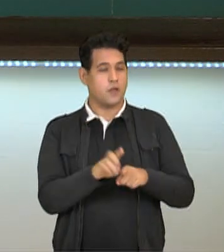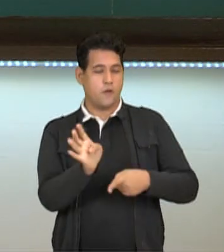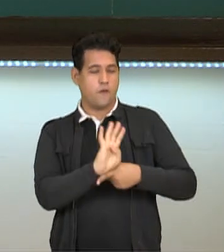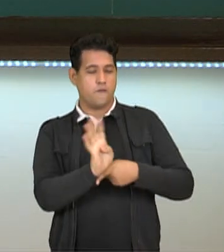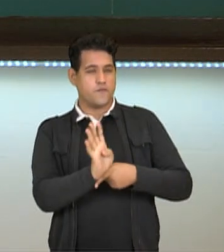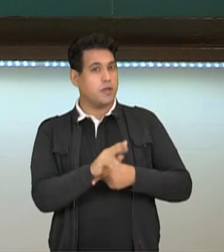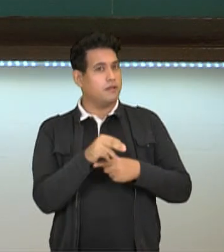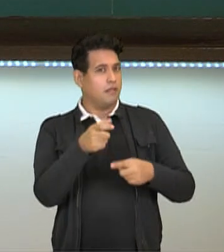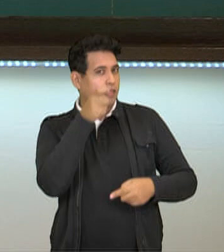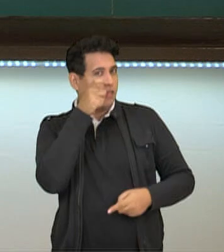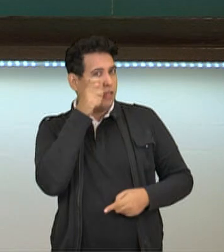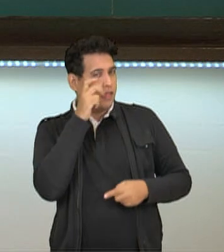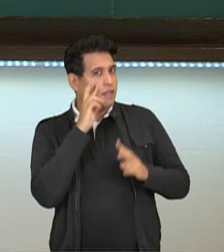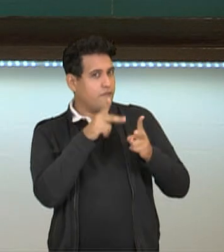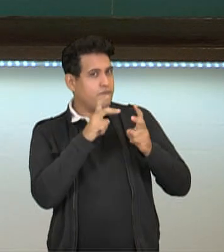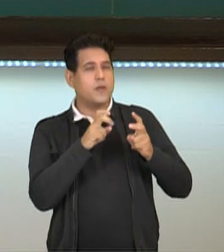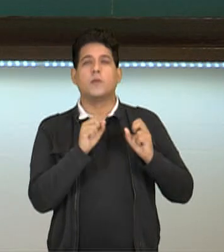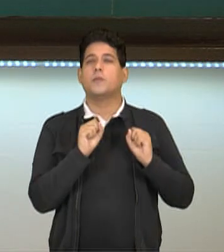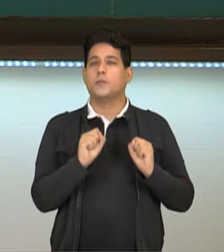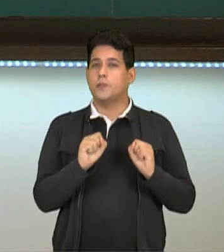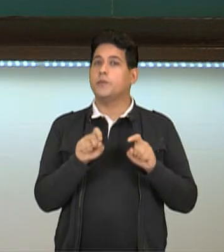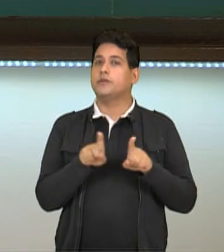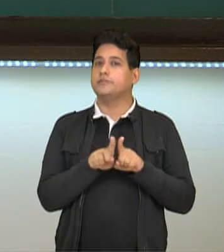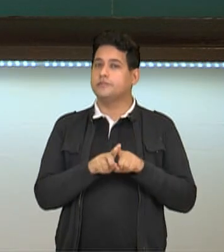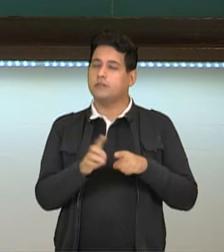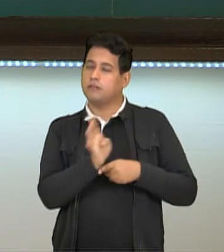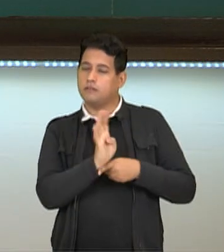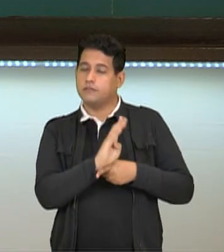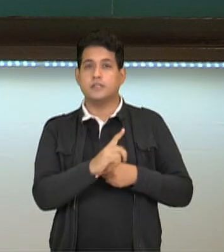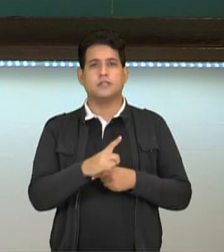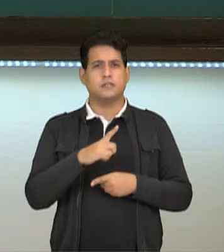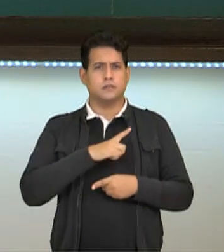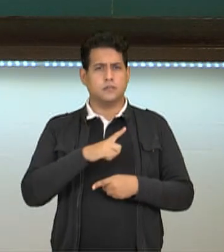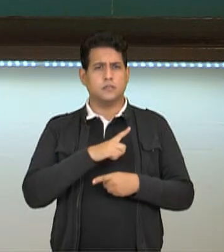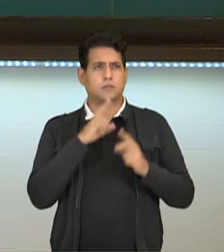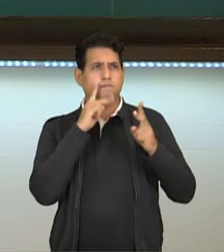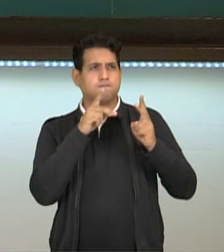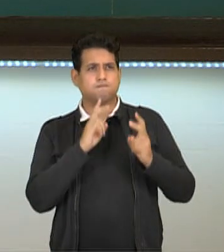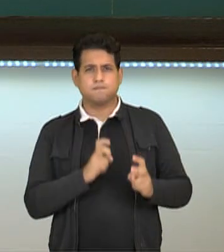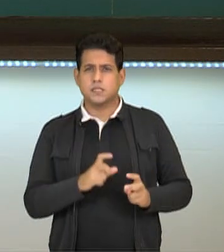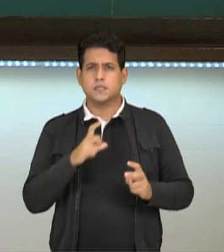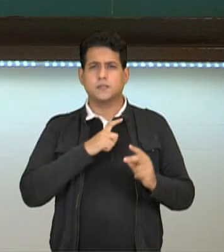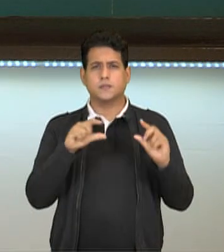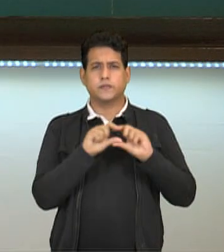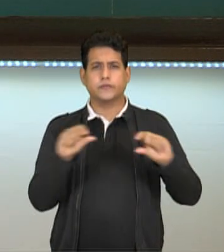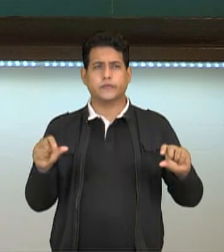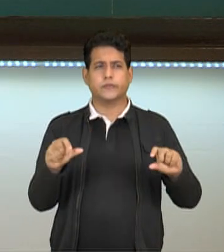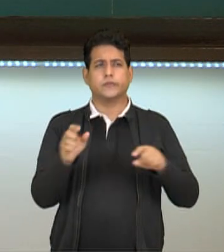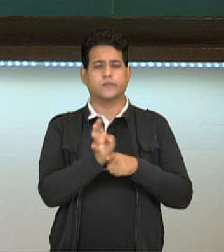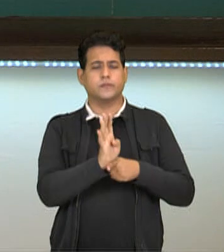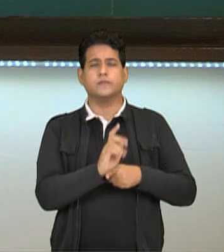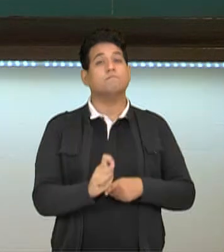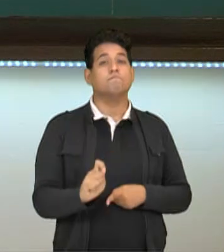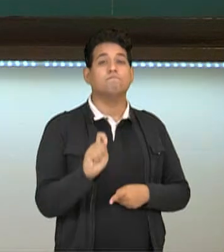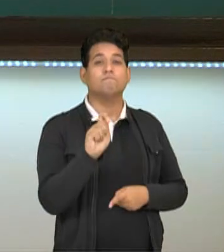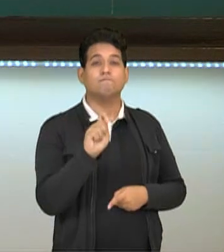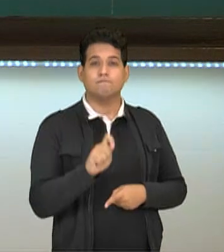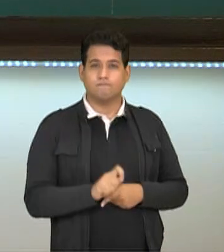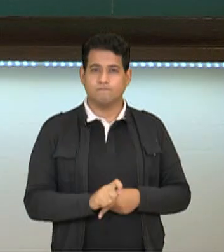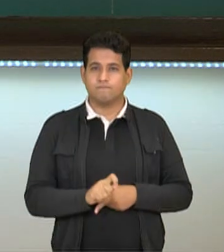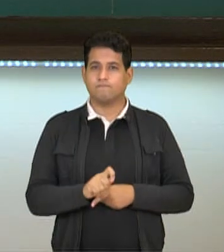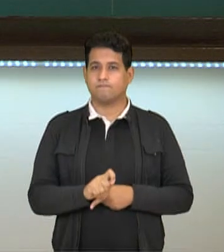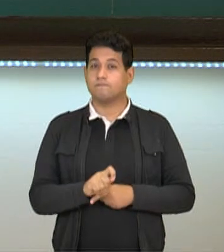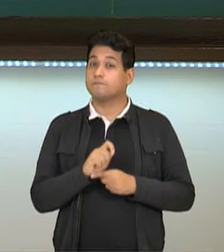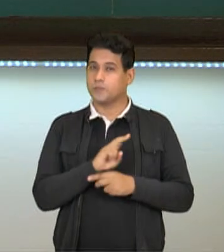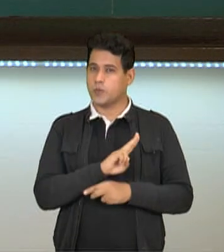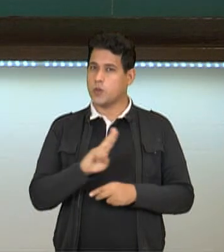Se você tiver interesse, você pode ouvir o videoclipe, que aí você vai ver ali um trecho do filme com a música You're Gonna